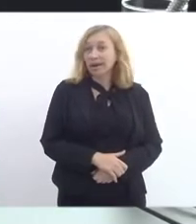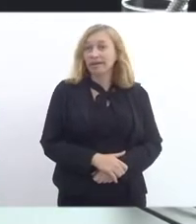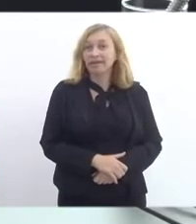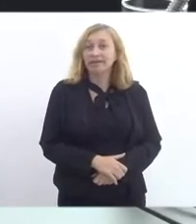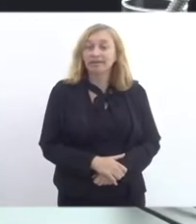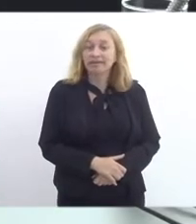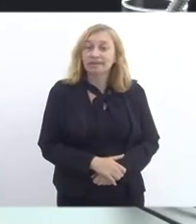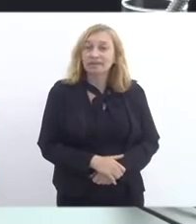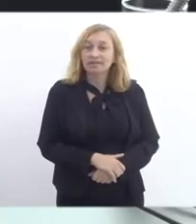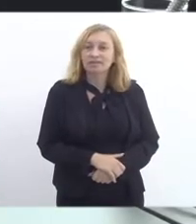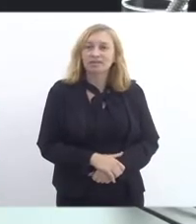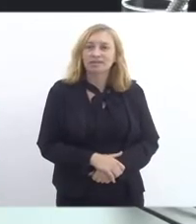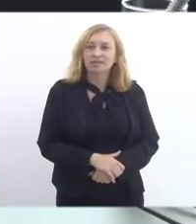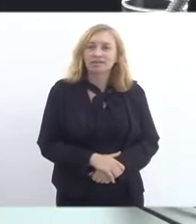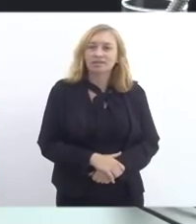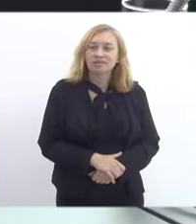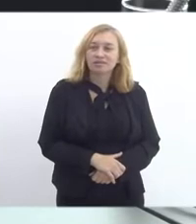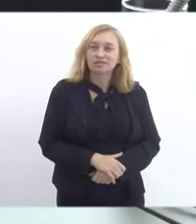e a tese, mas